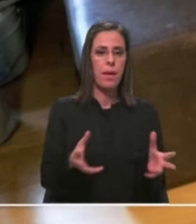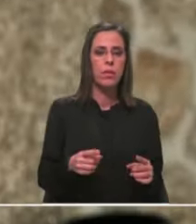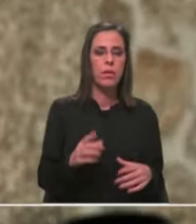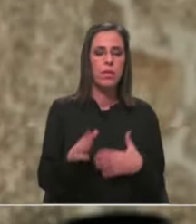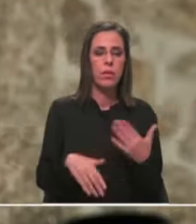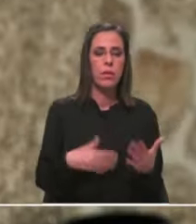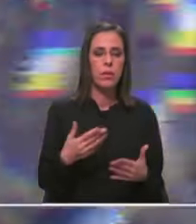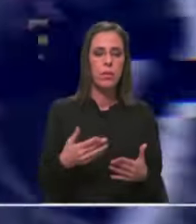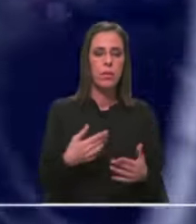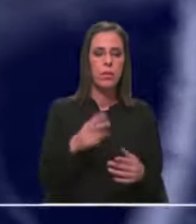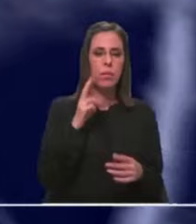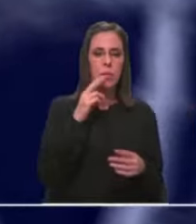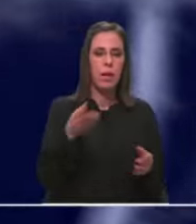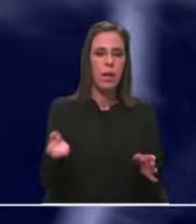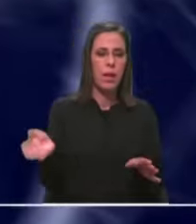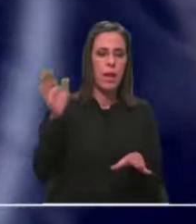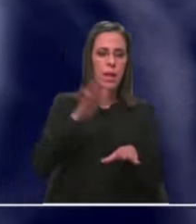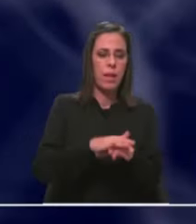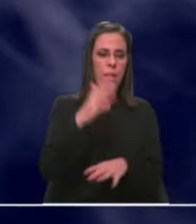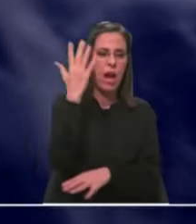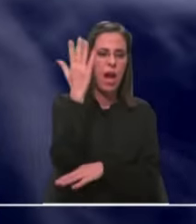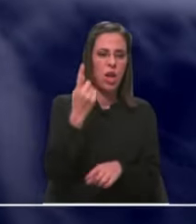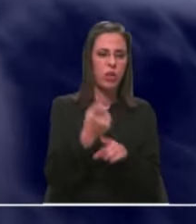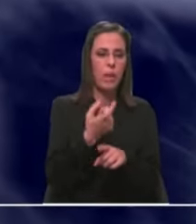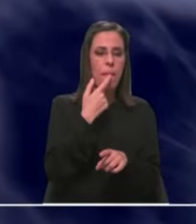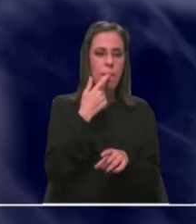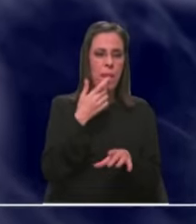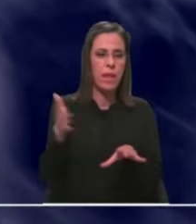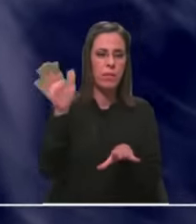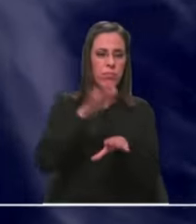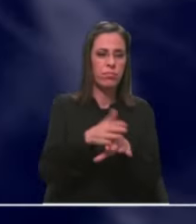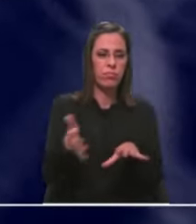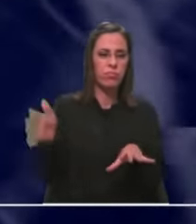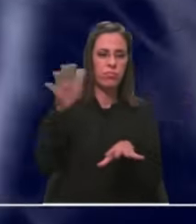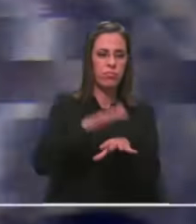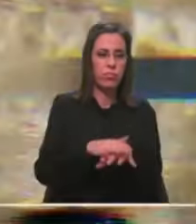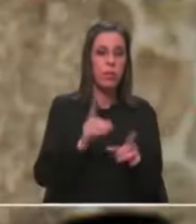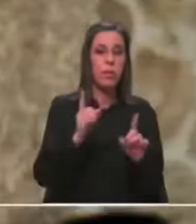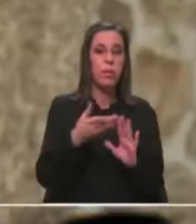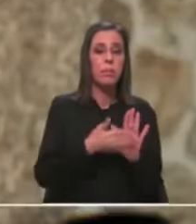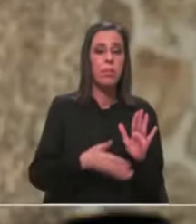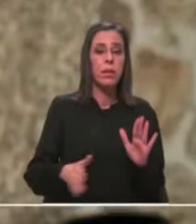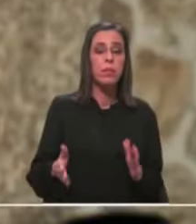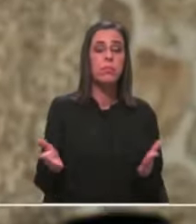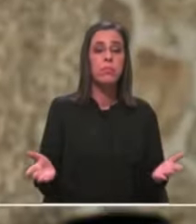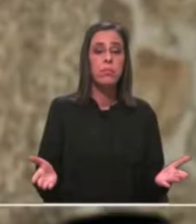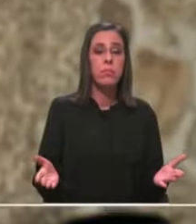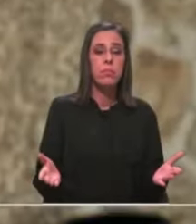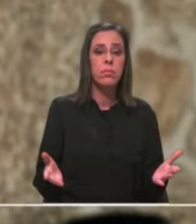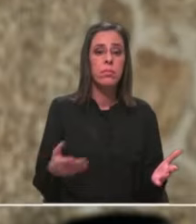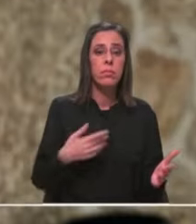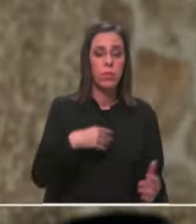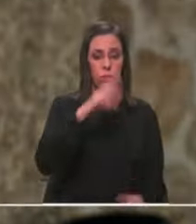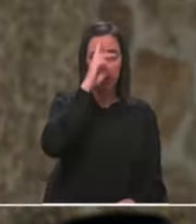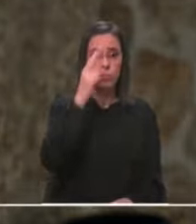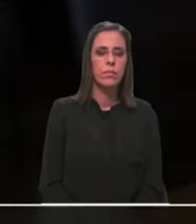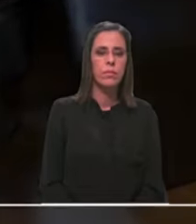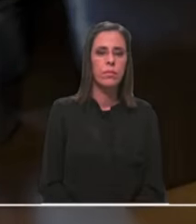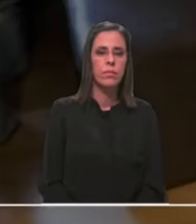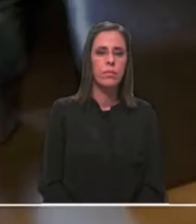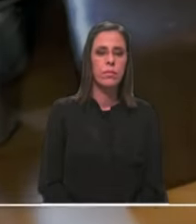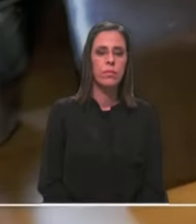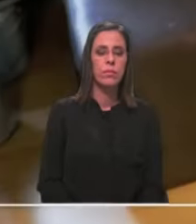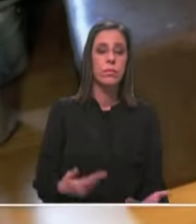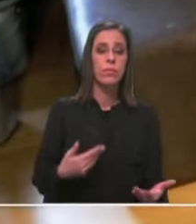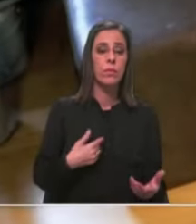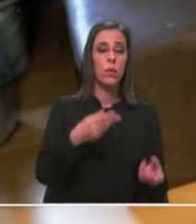arrastar-me, dei com ele a tapar-me com pinheiros, gestas, pedras a tapar-me. Depois de partir daí, eu perdi os sentidos. Eu,